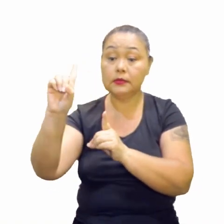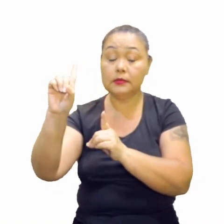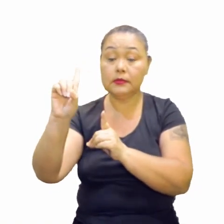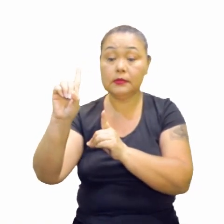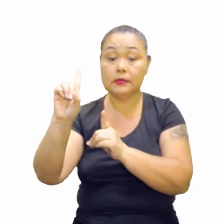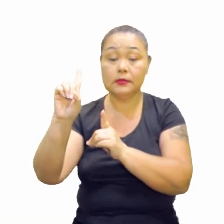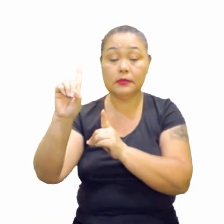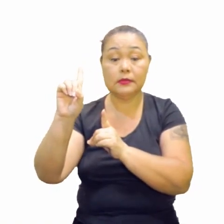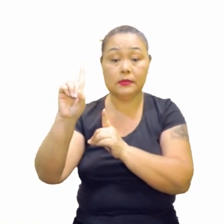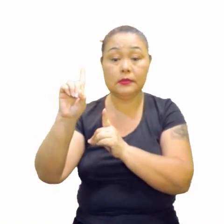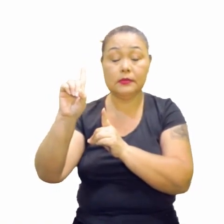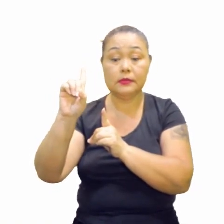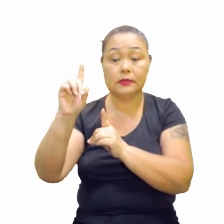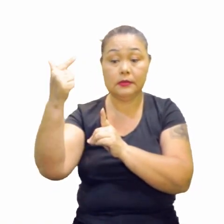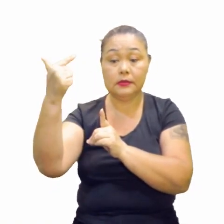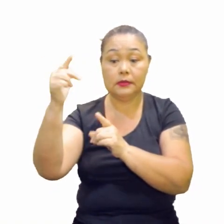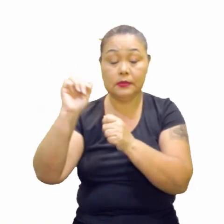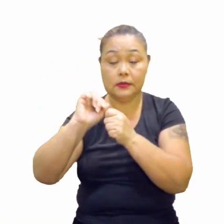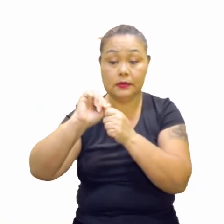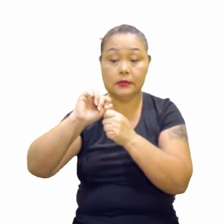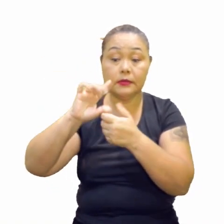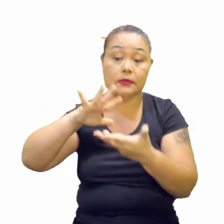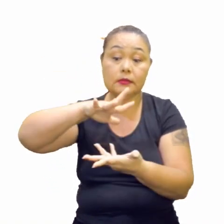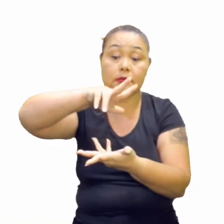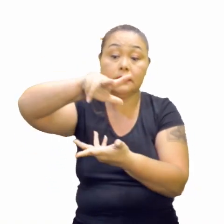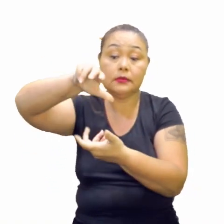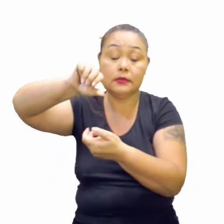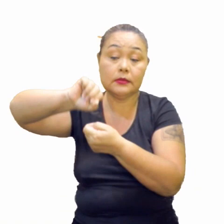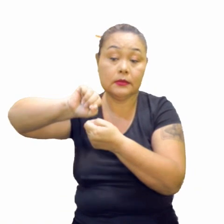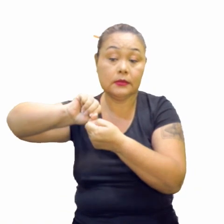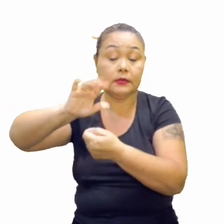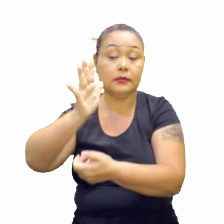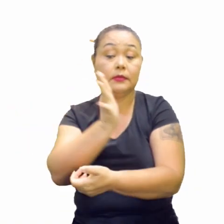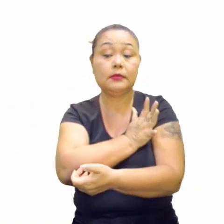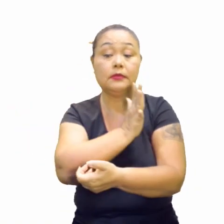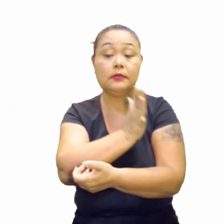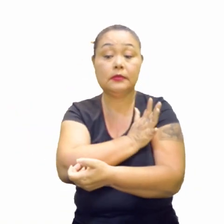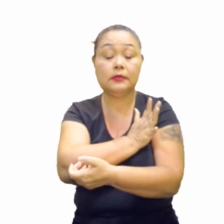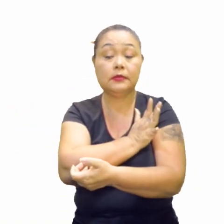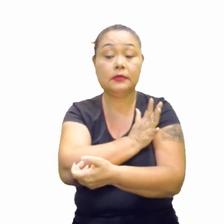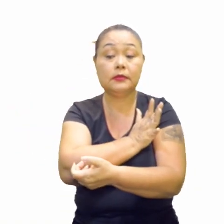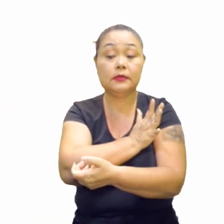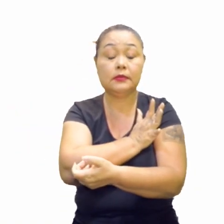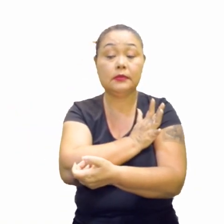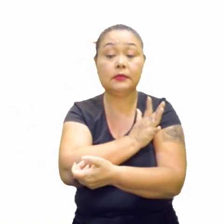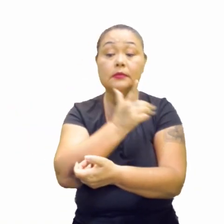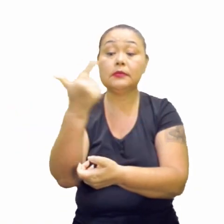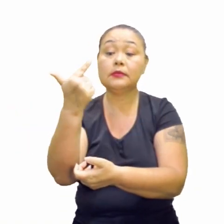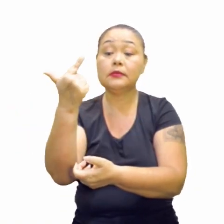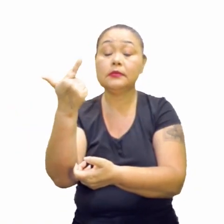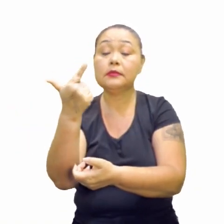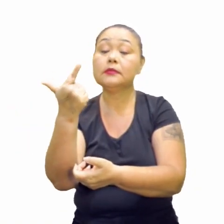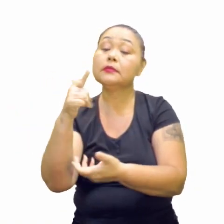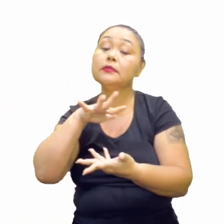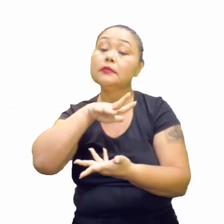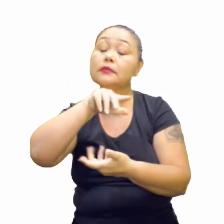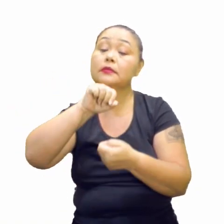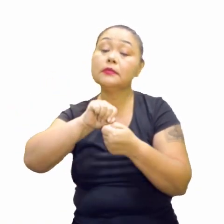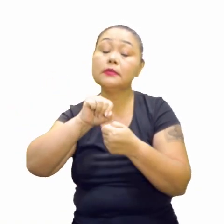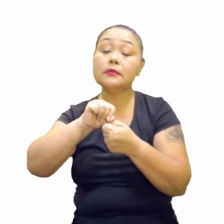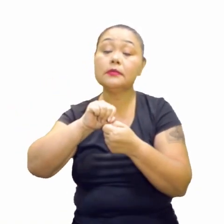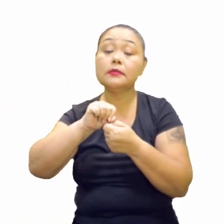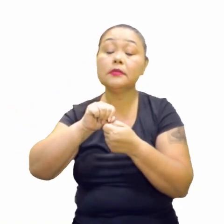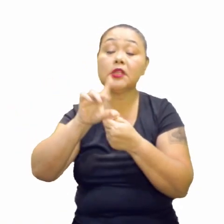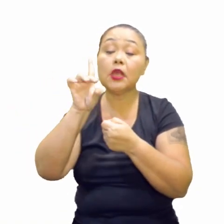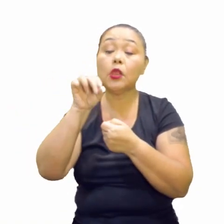o segundo cara mais rico do planeta Terra. O segundo cara mais rico do planeta. Ele é dono